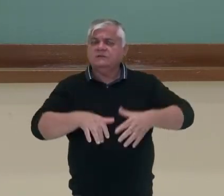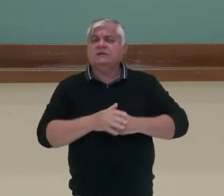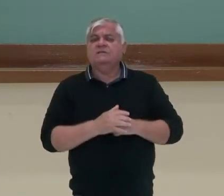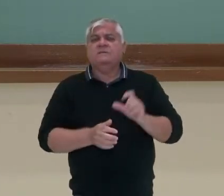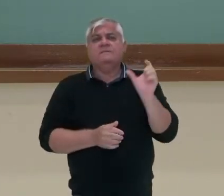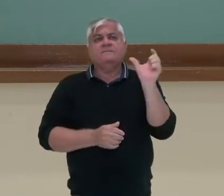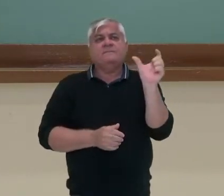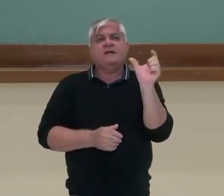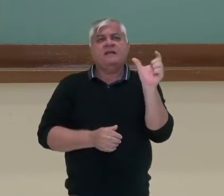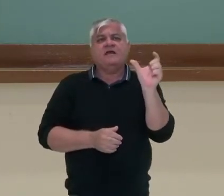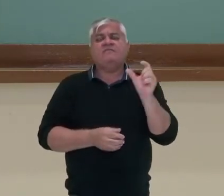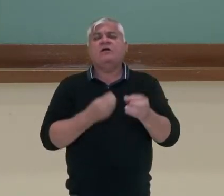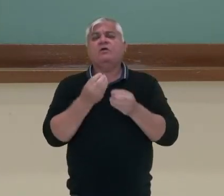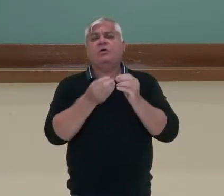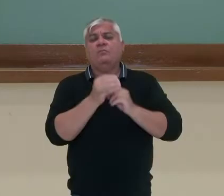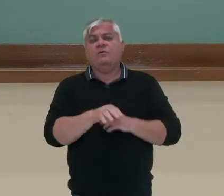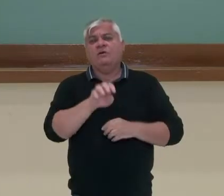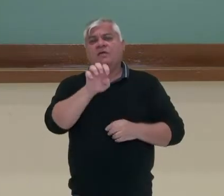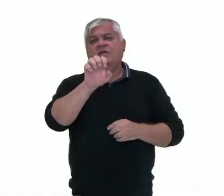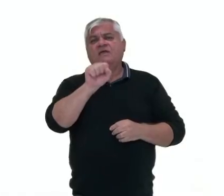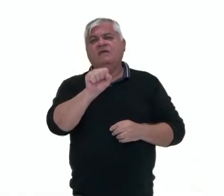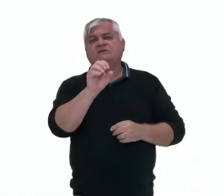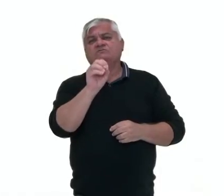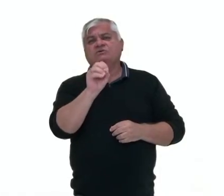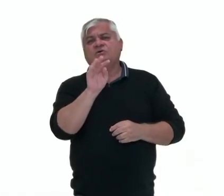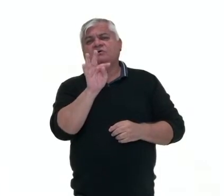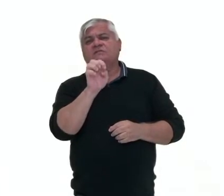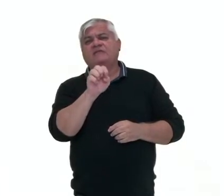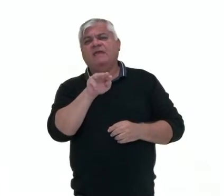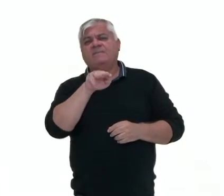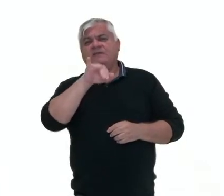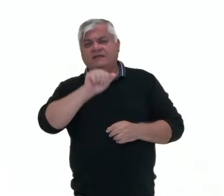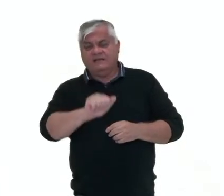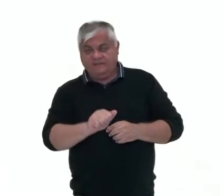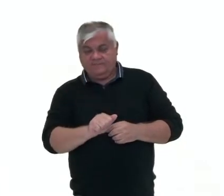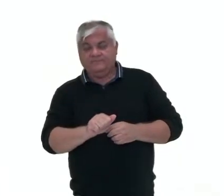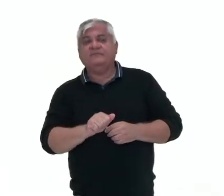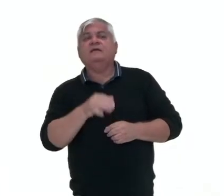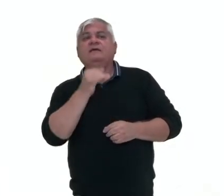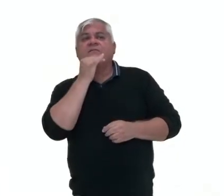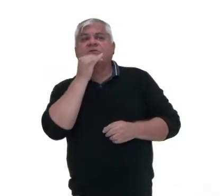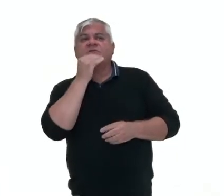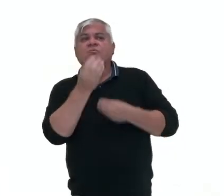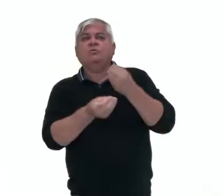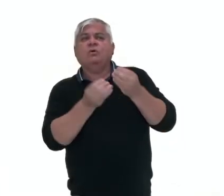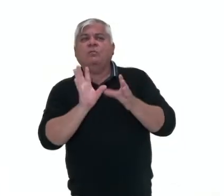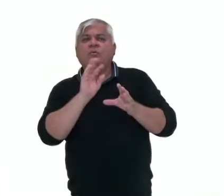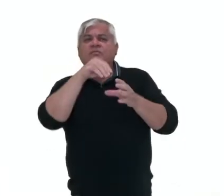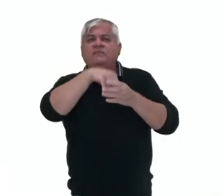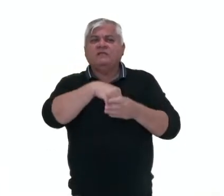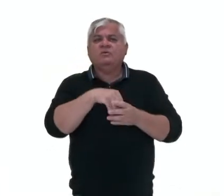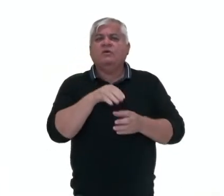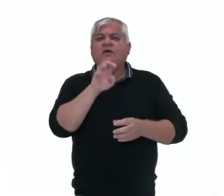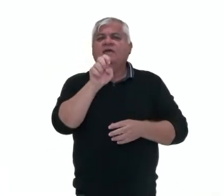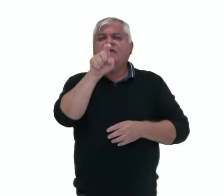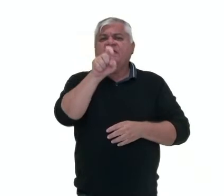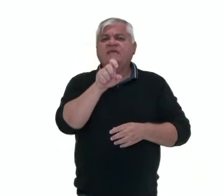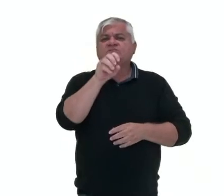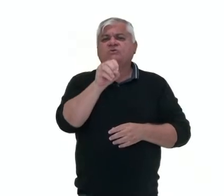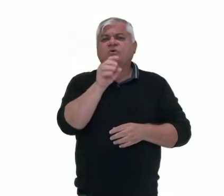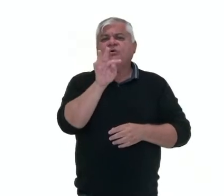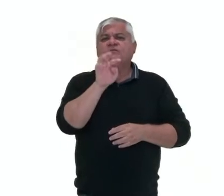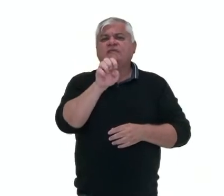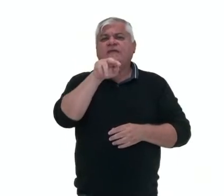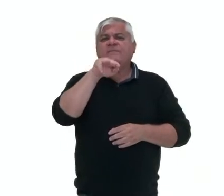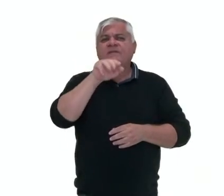termos de reações exotérmicas e endotérmicas, olha só. E quando temos reações endotérmicas e exotérmicas, como esses ramos da